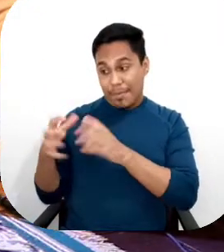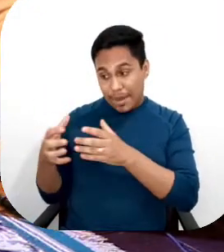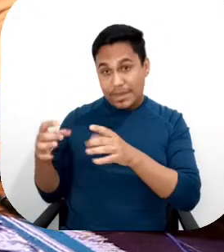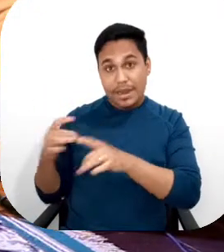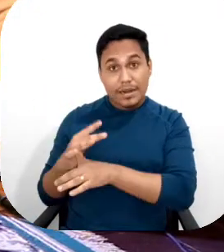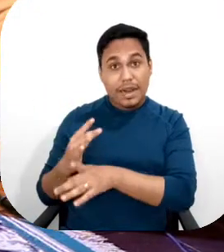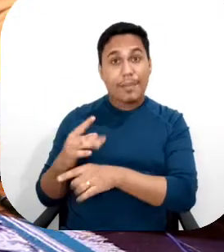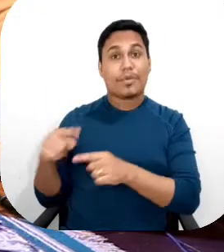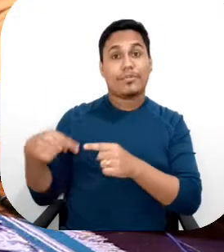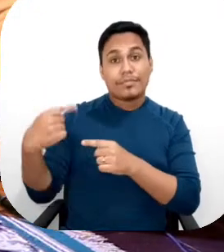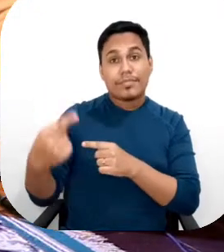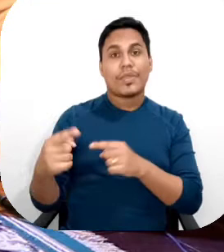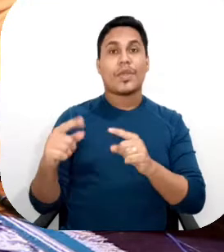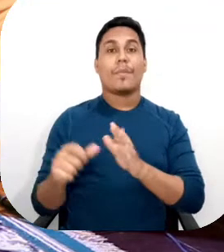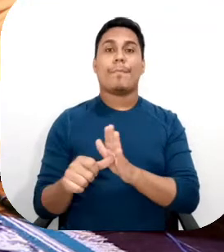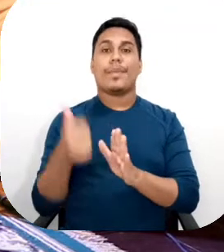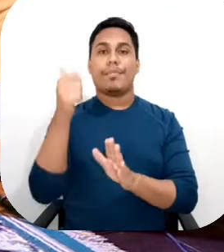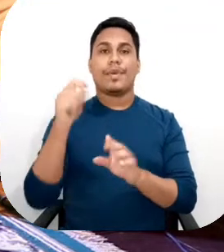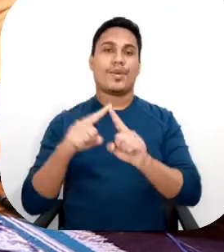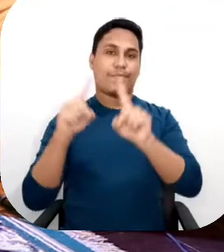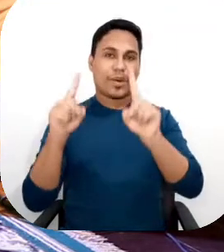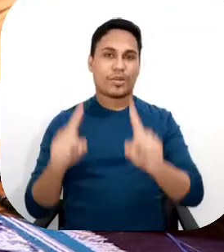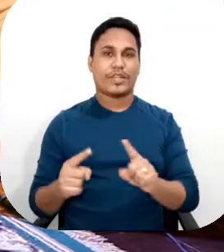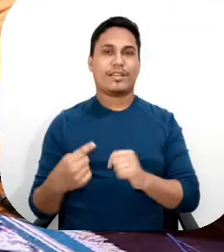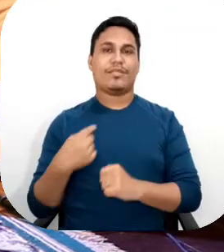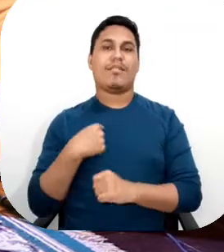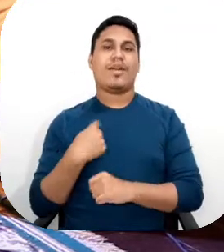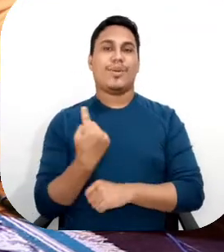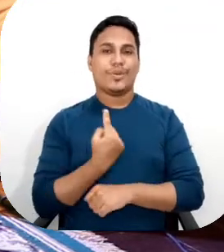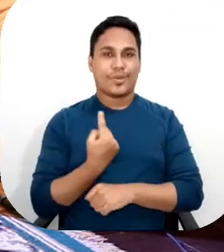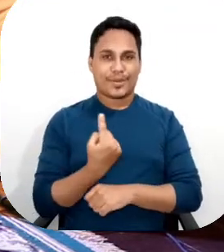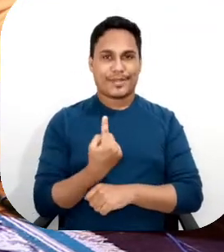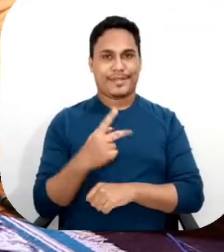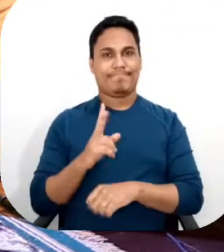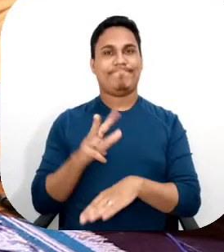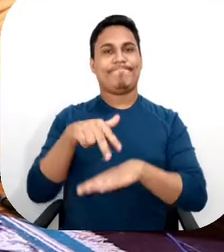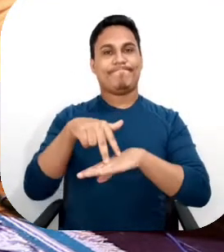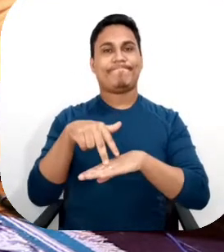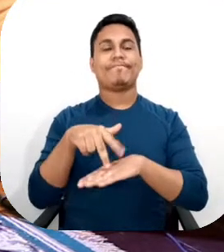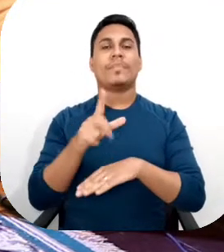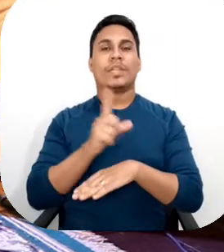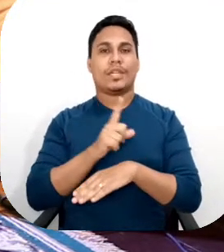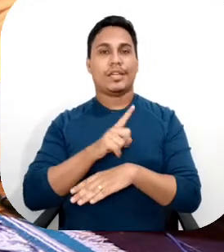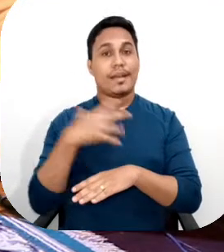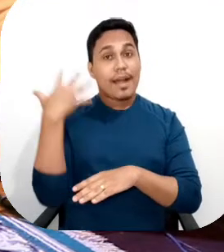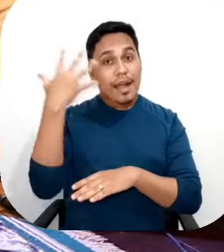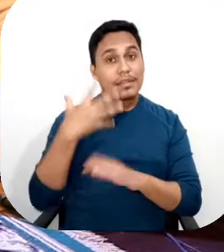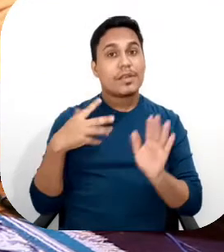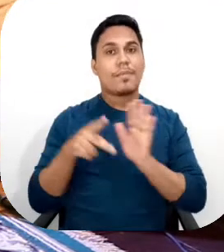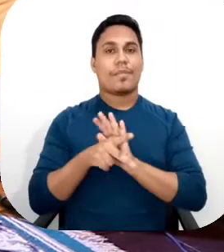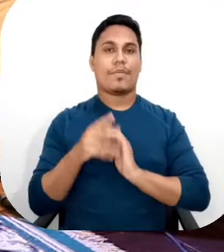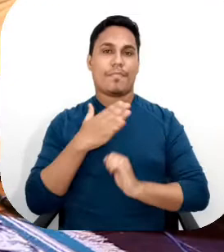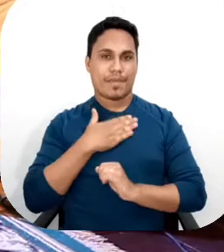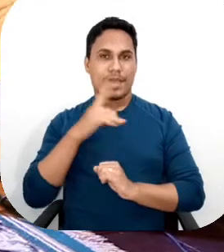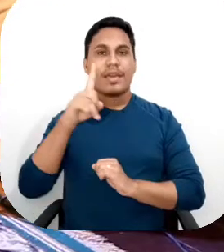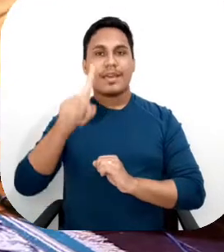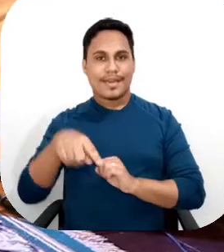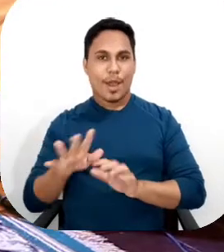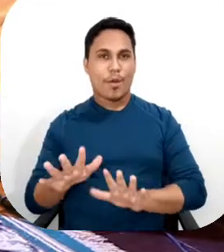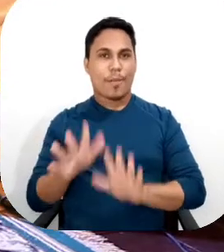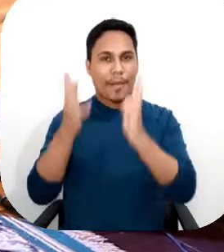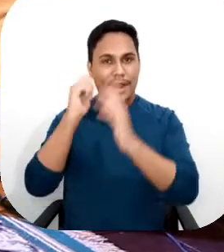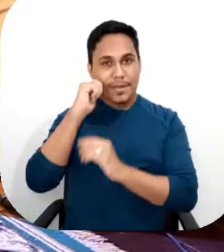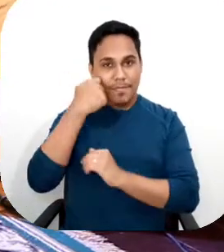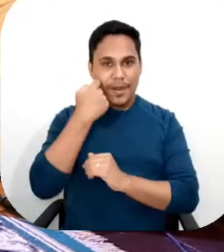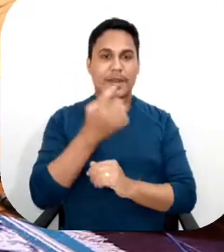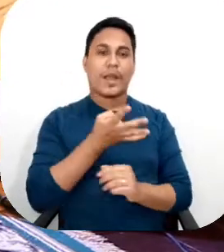30, nasceu o primeiro projeto solo, né, autoral, assim, que tinha canções autorais, que é o Baile Preto, que aí eu conheci